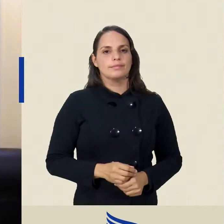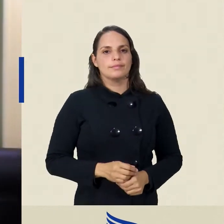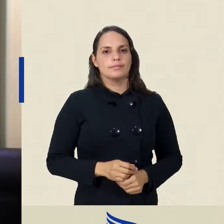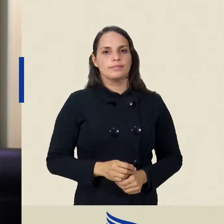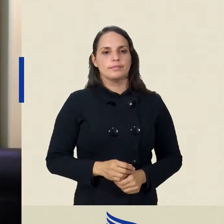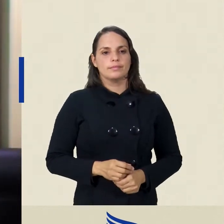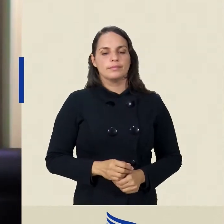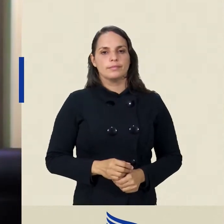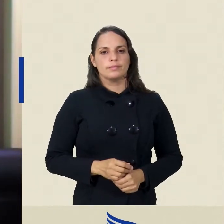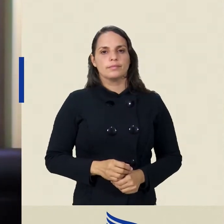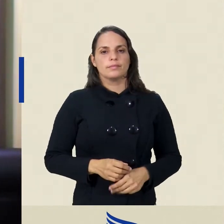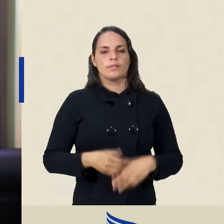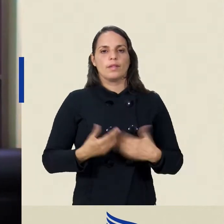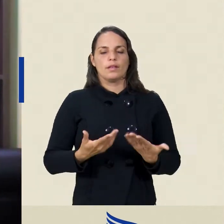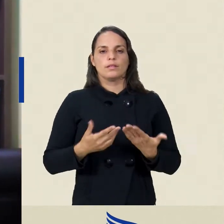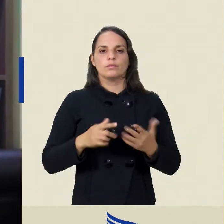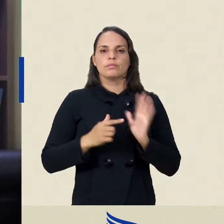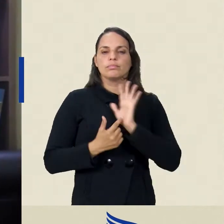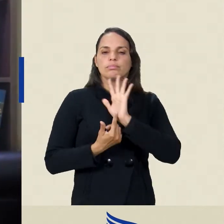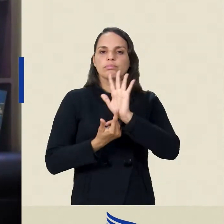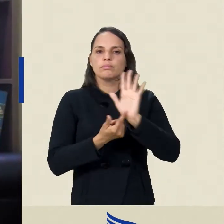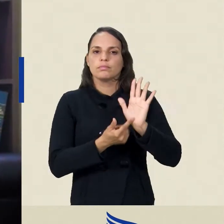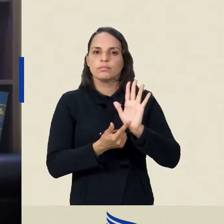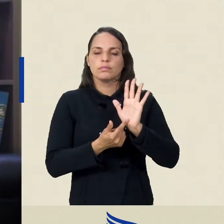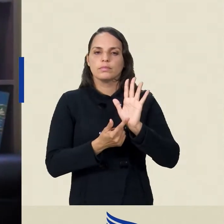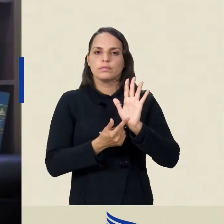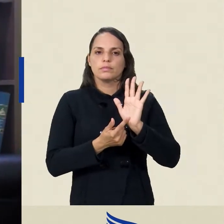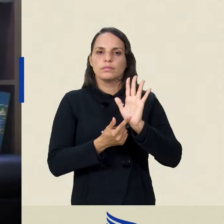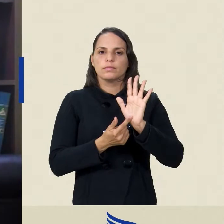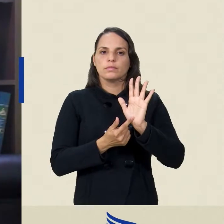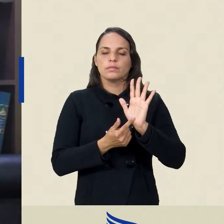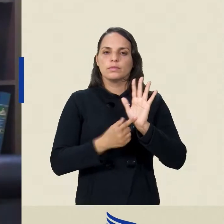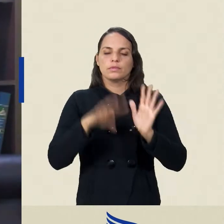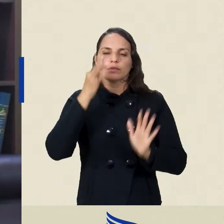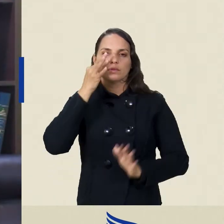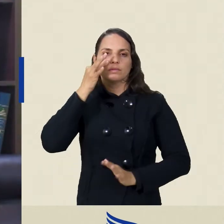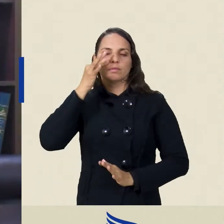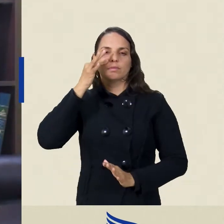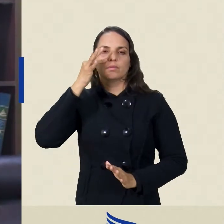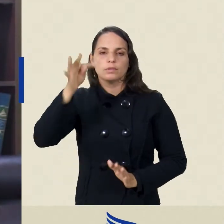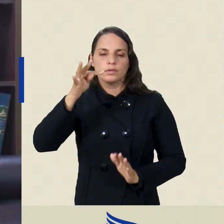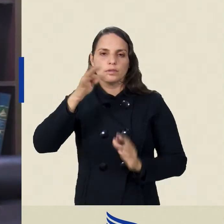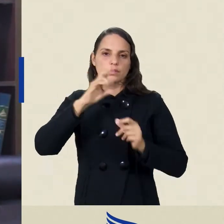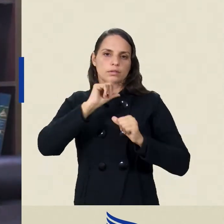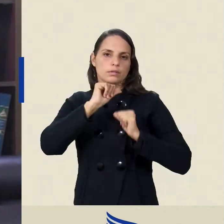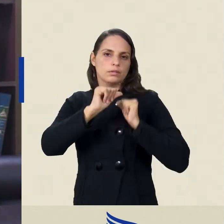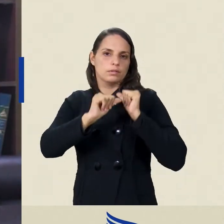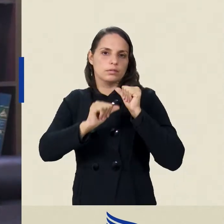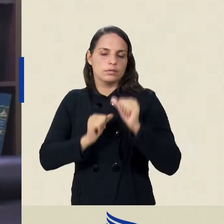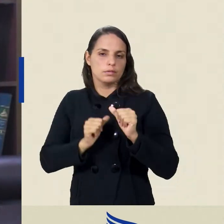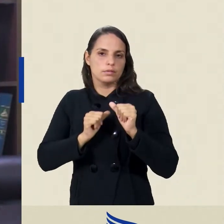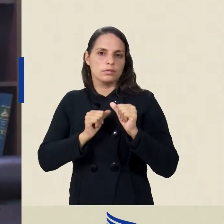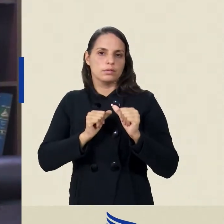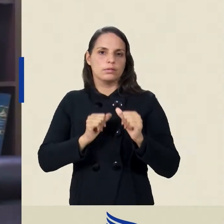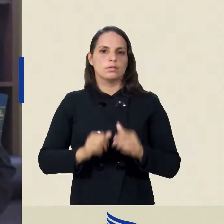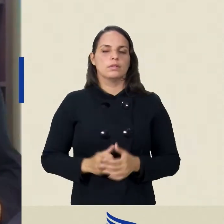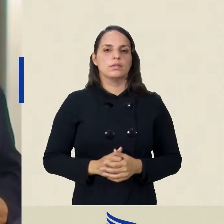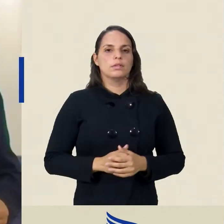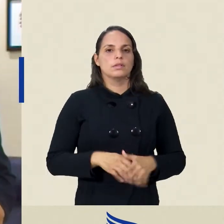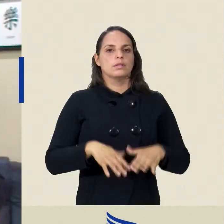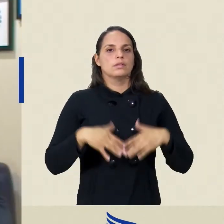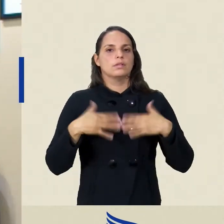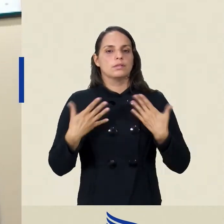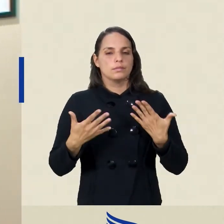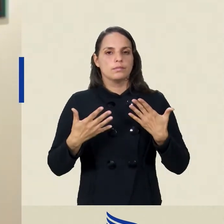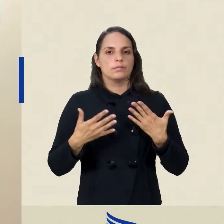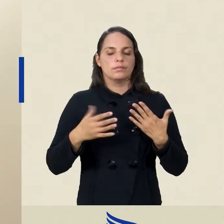Jesus. É um ato exterior que dá testemunho de uma mudança interior. Para ser